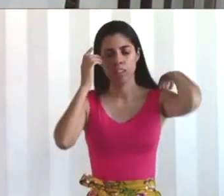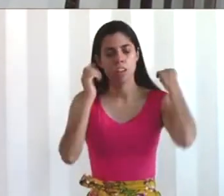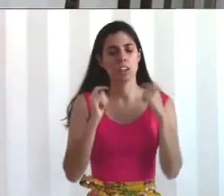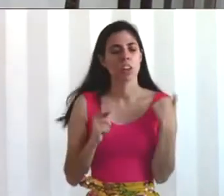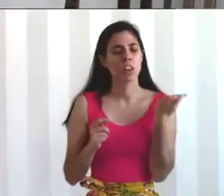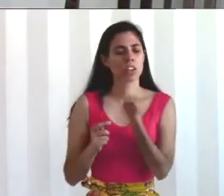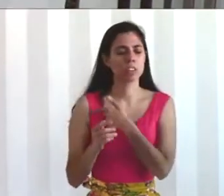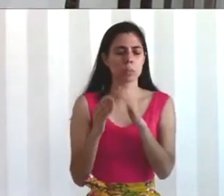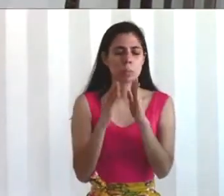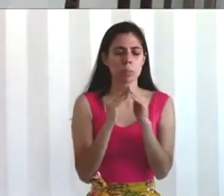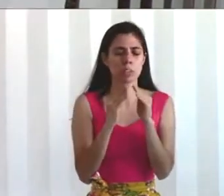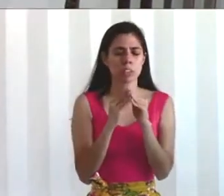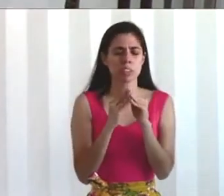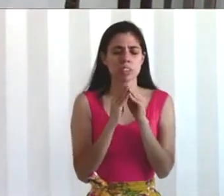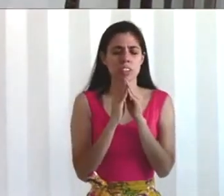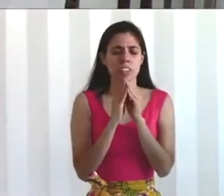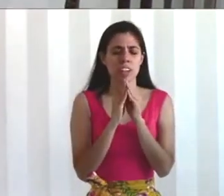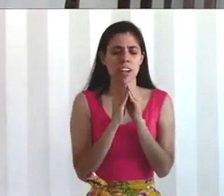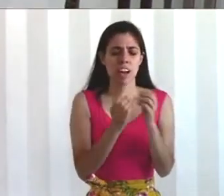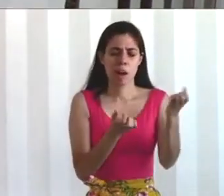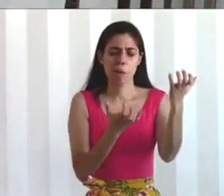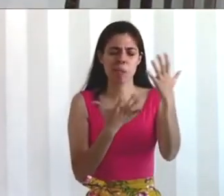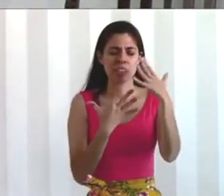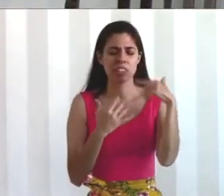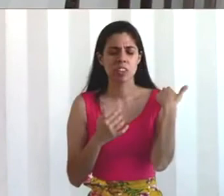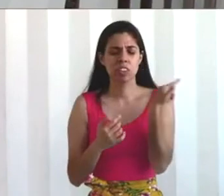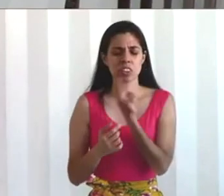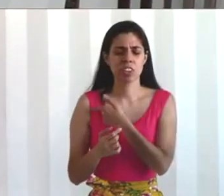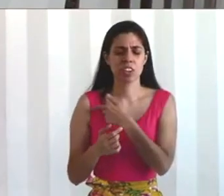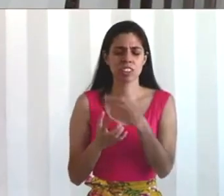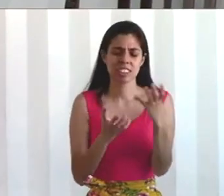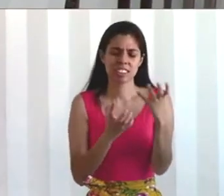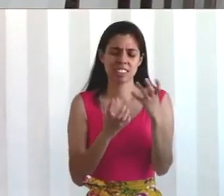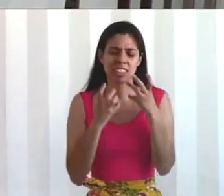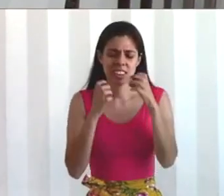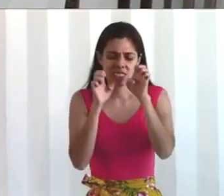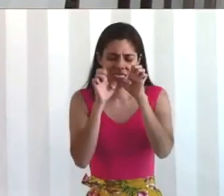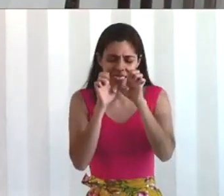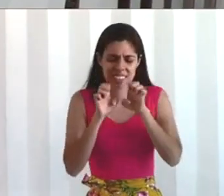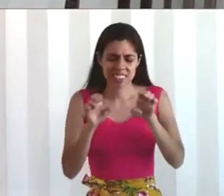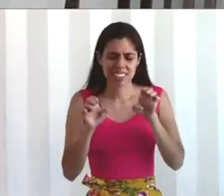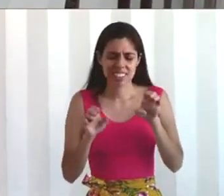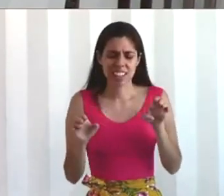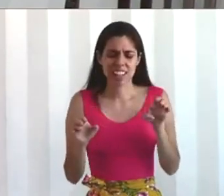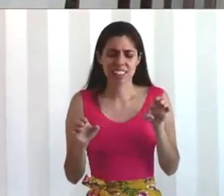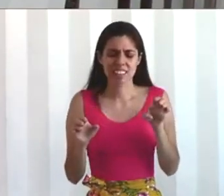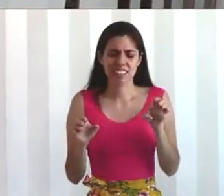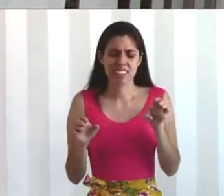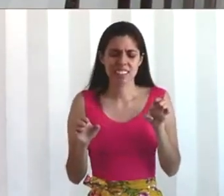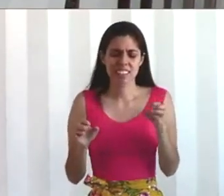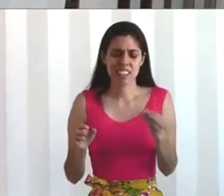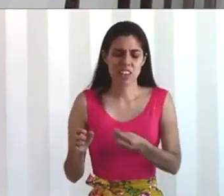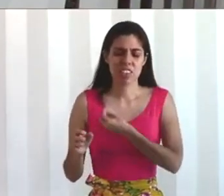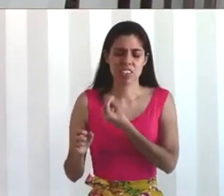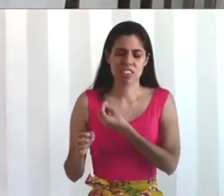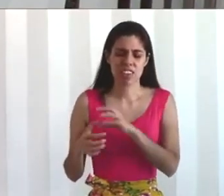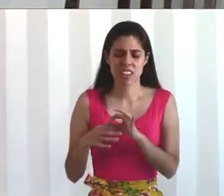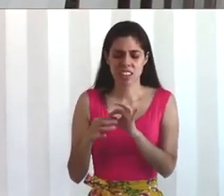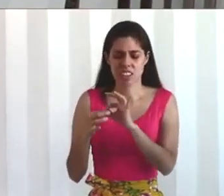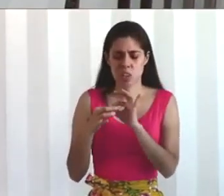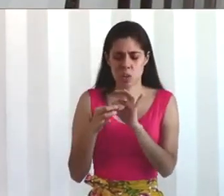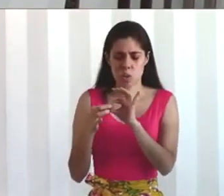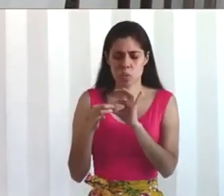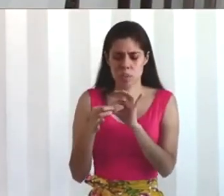abençoa-nos, dá-nos a condição de pregarmos o Evangelho neste lugar, dá-nos a condição de vivermos em comunhão neste